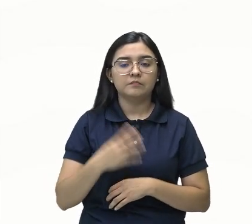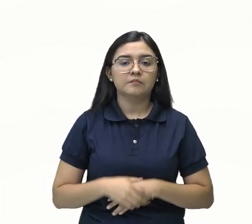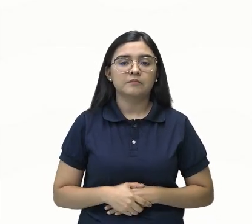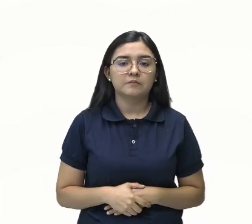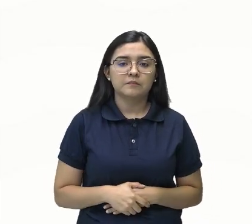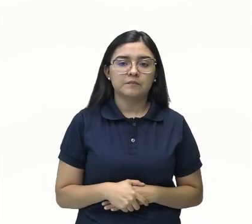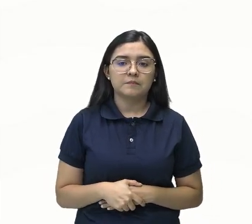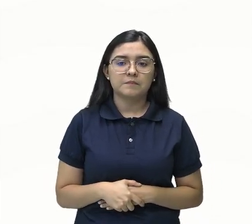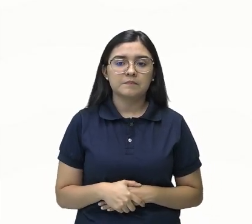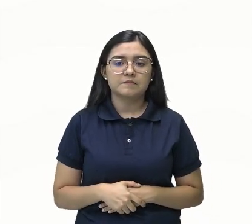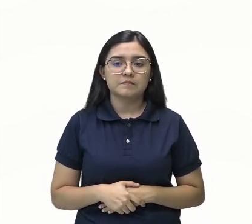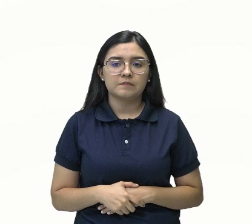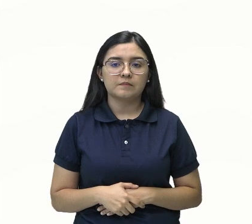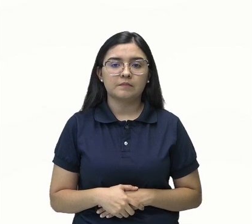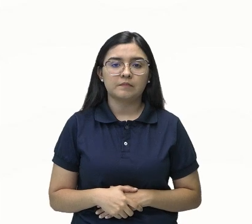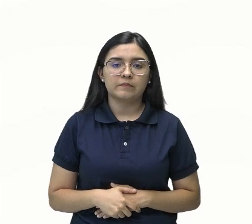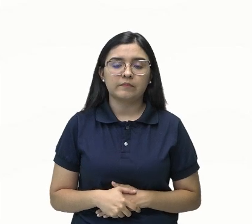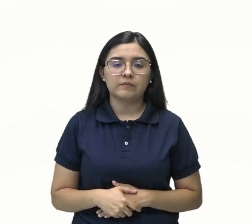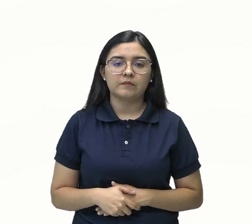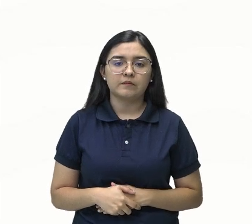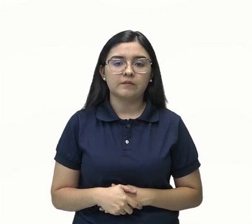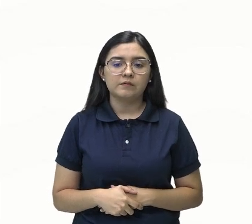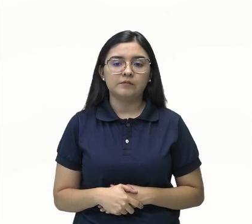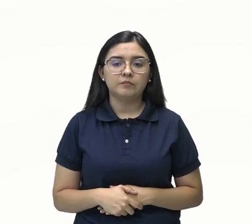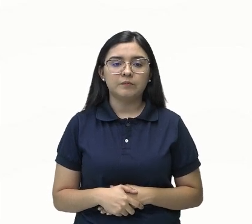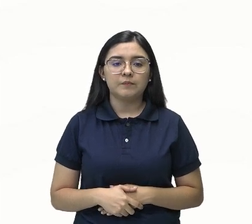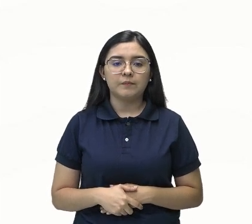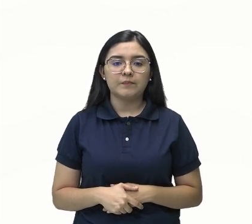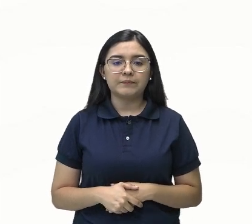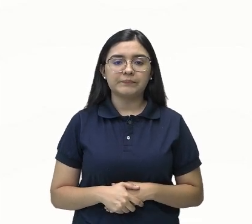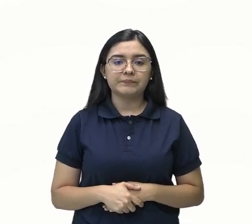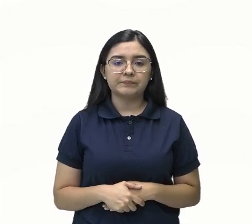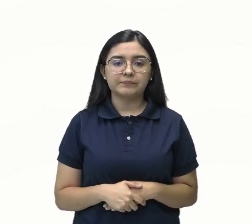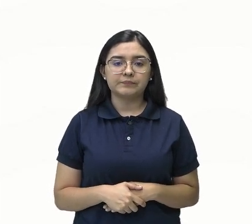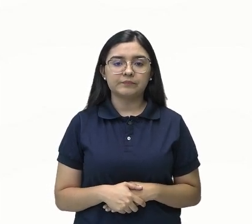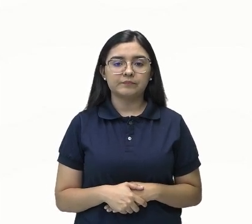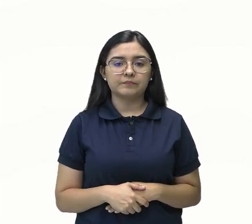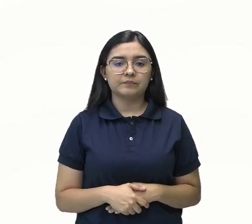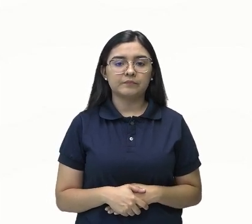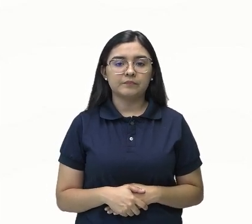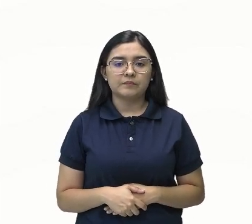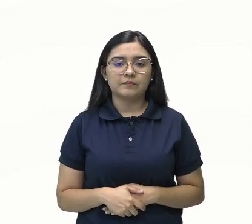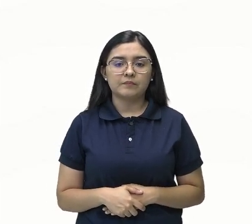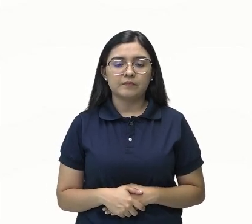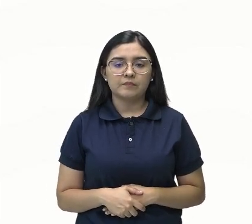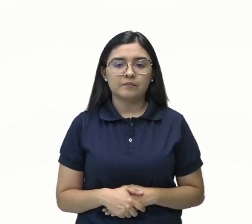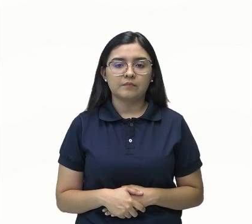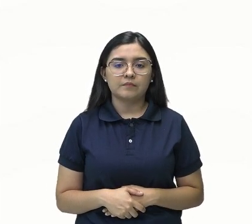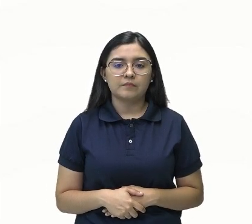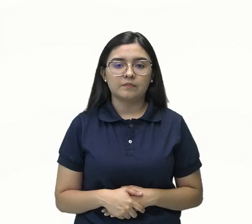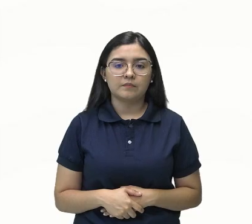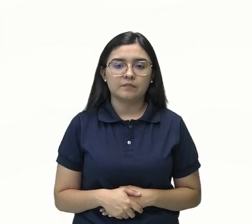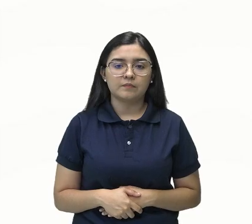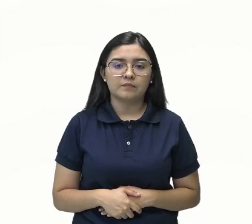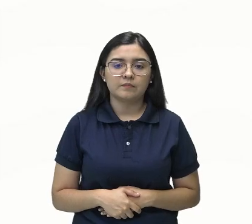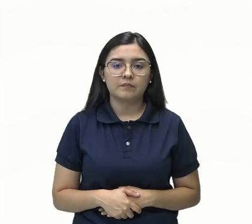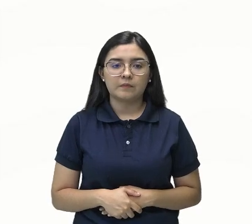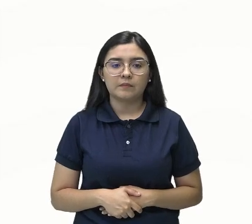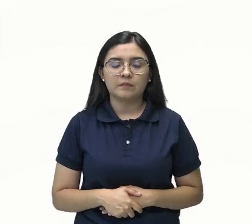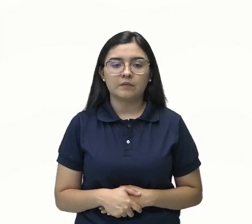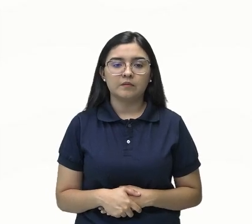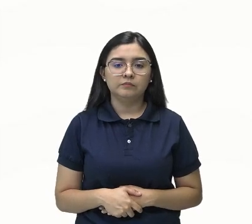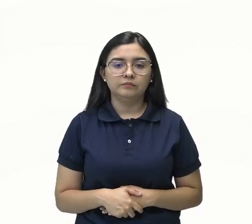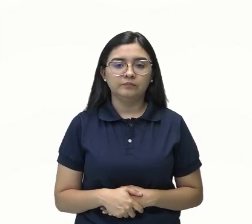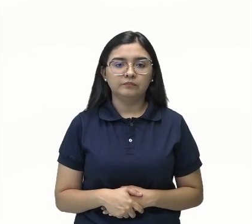A viagem vai durar 3 horas. Esse será